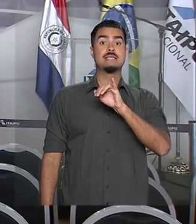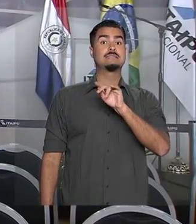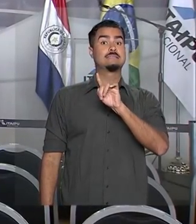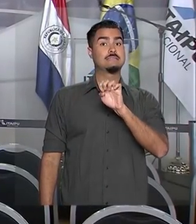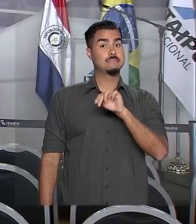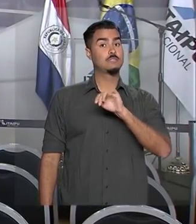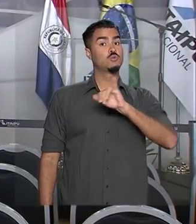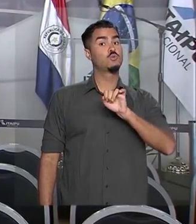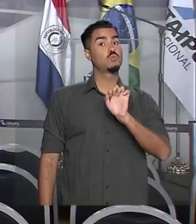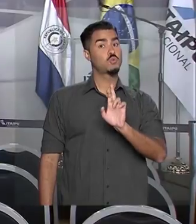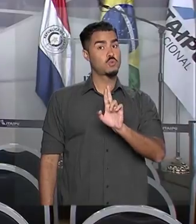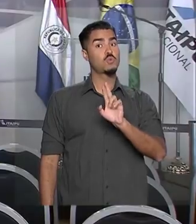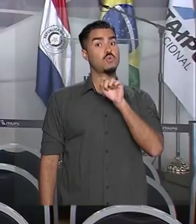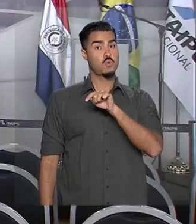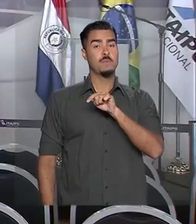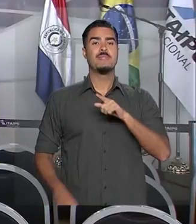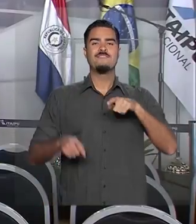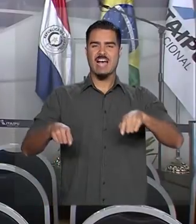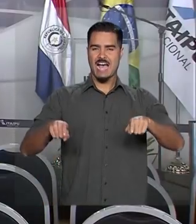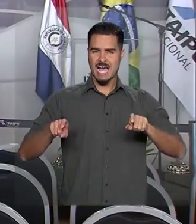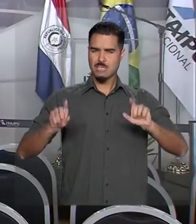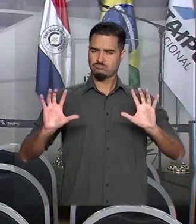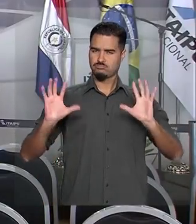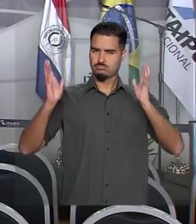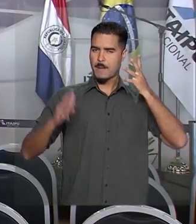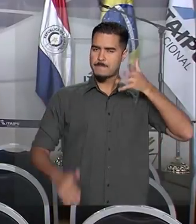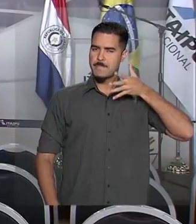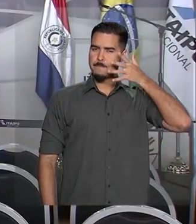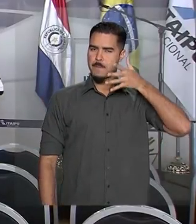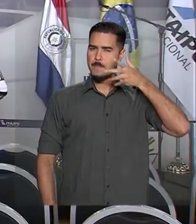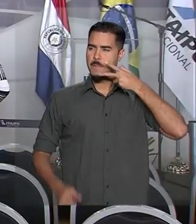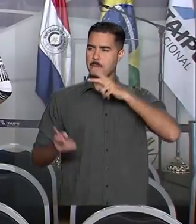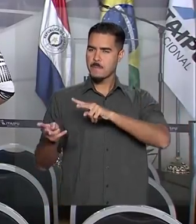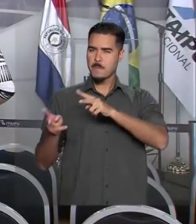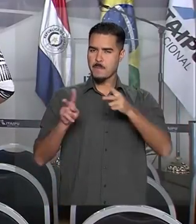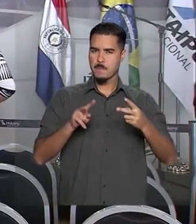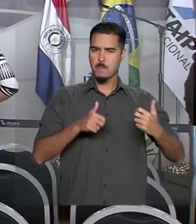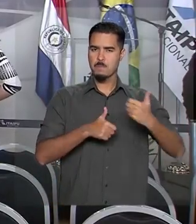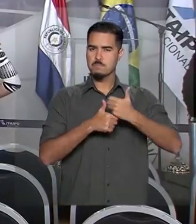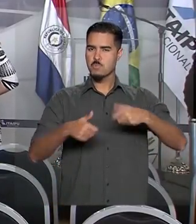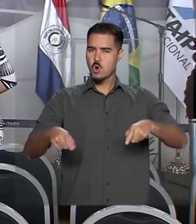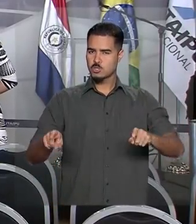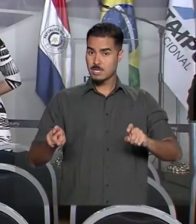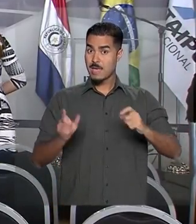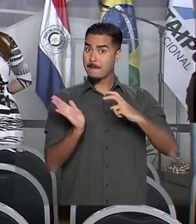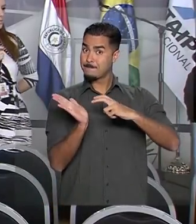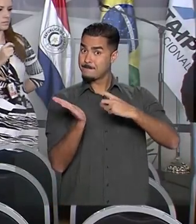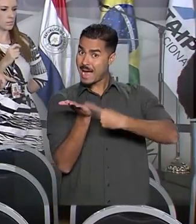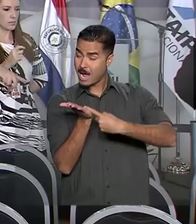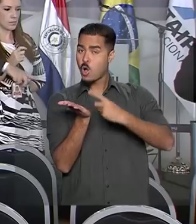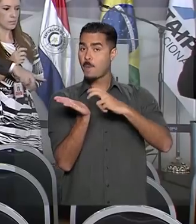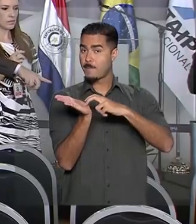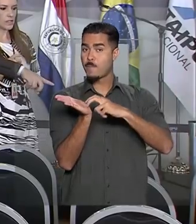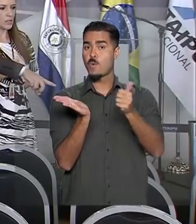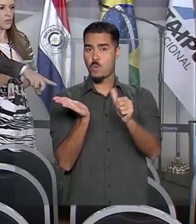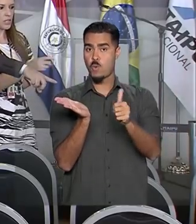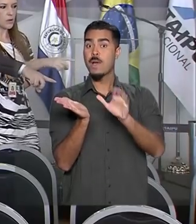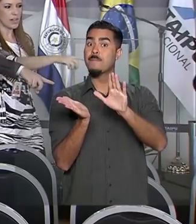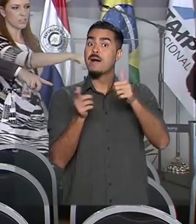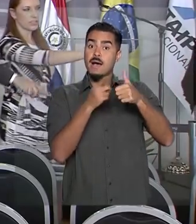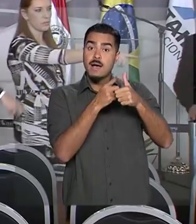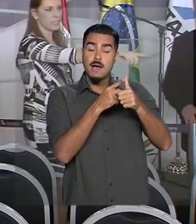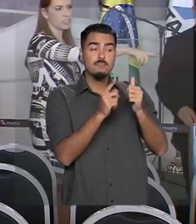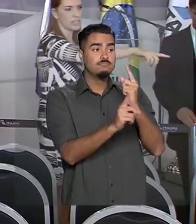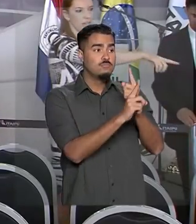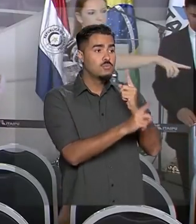da cerimônia de transmissão de cargo, que está marcada para começar às 11 da manhã, o presidente Jair Bolsonaro se encontra com o presidente